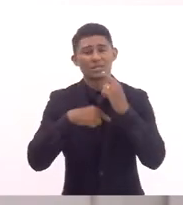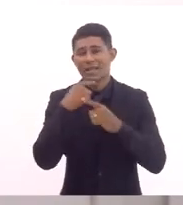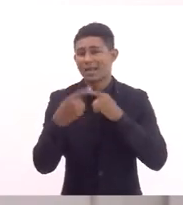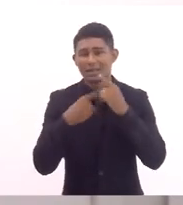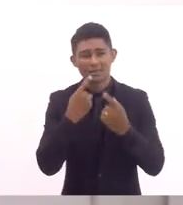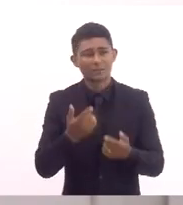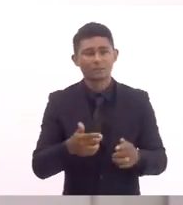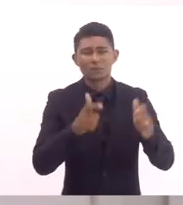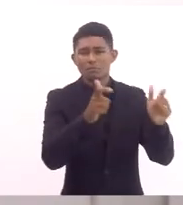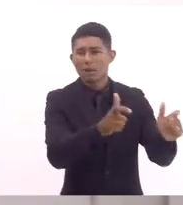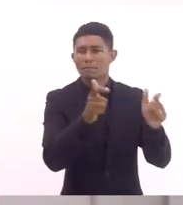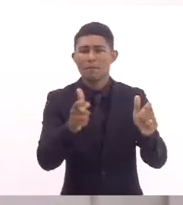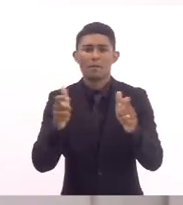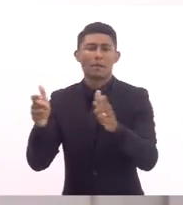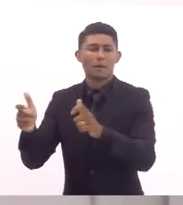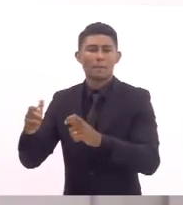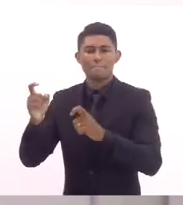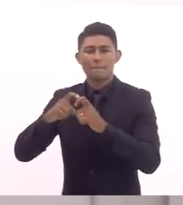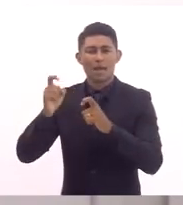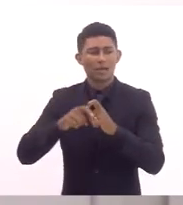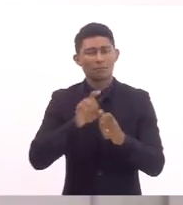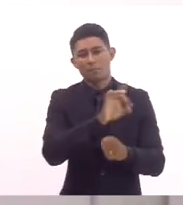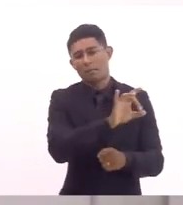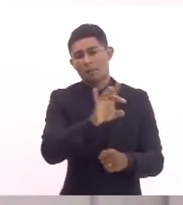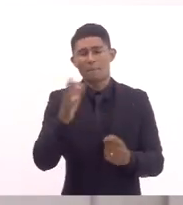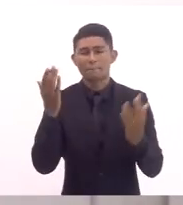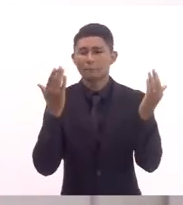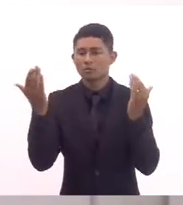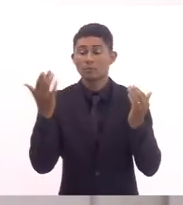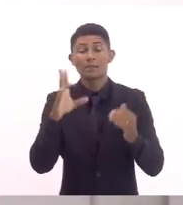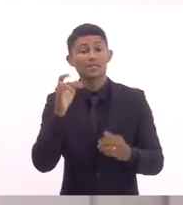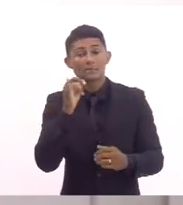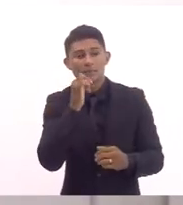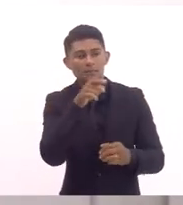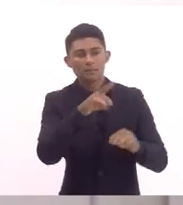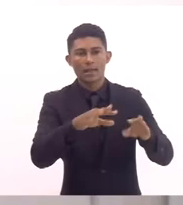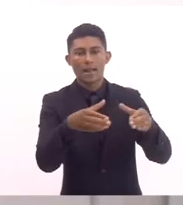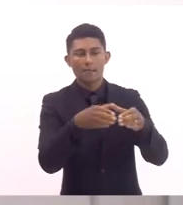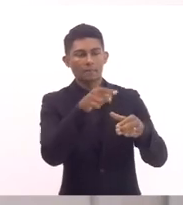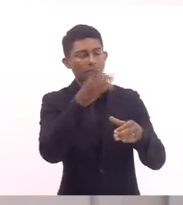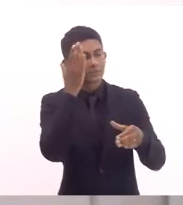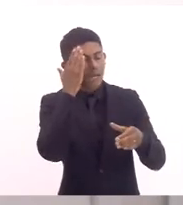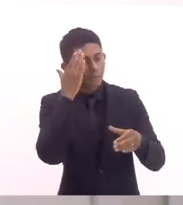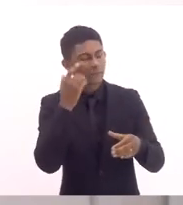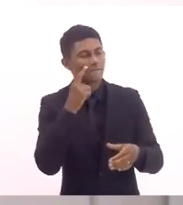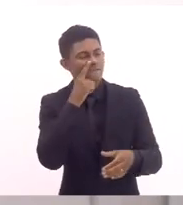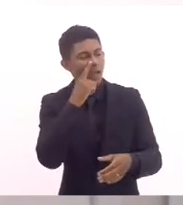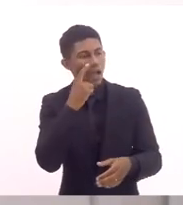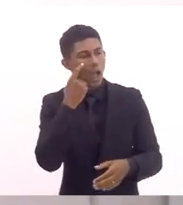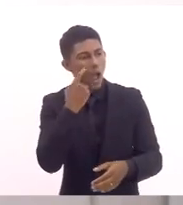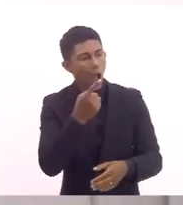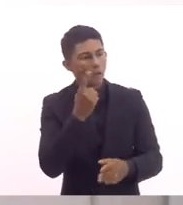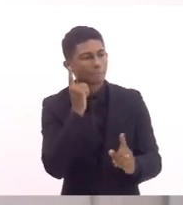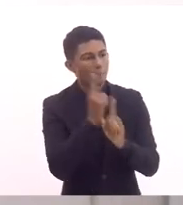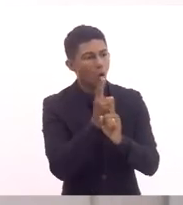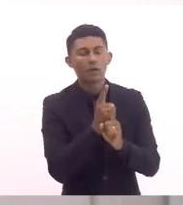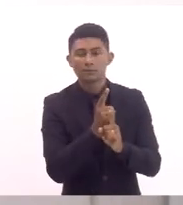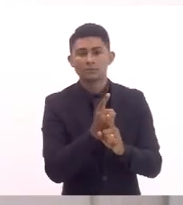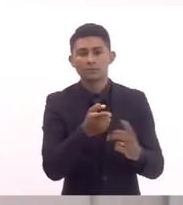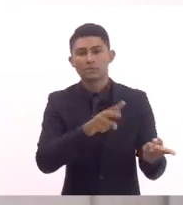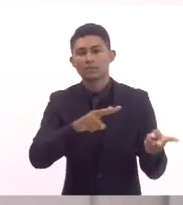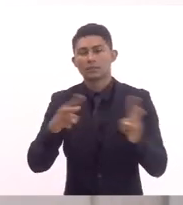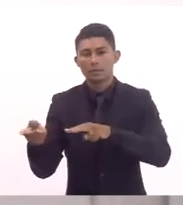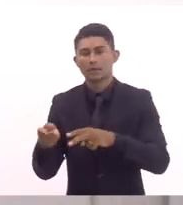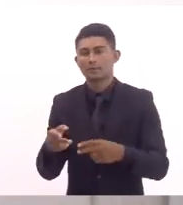de pré-natal Mas se a equipe multidisciplinar treinada para observar os sinais de agravamento de risco ela pode encaminhar E aí